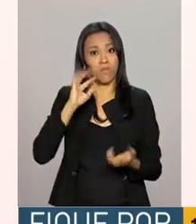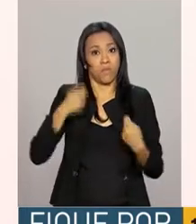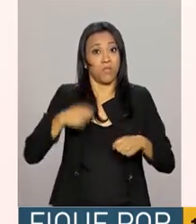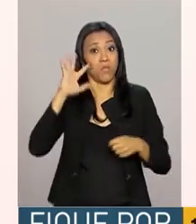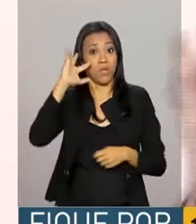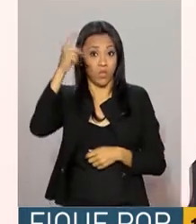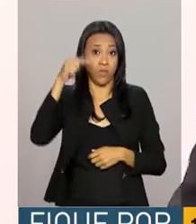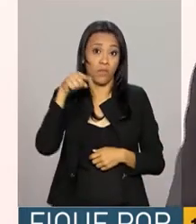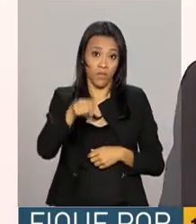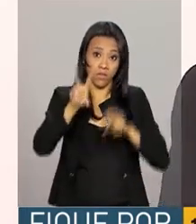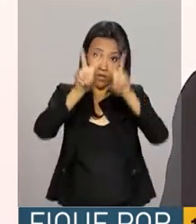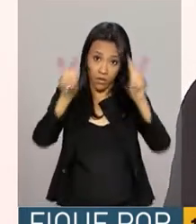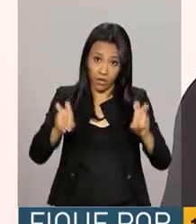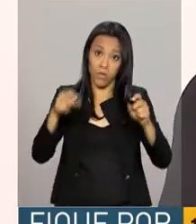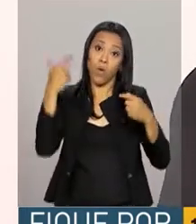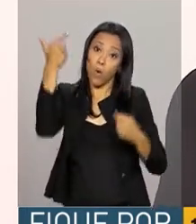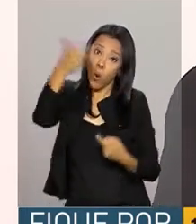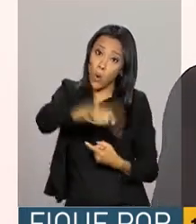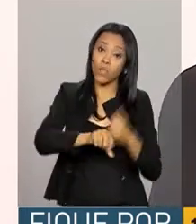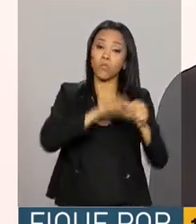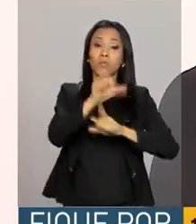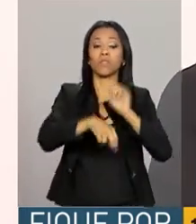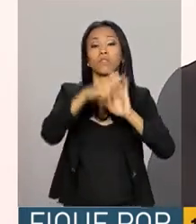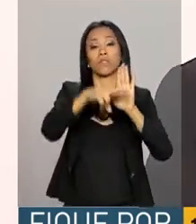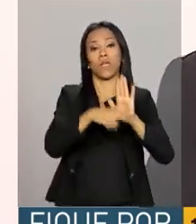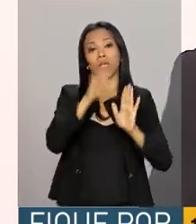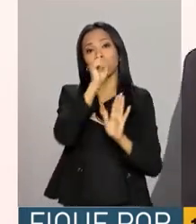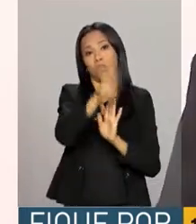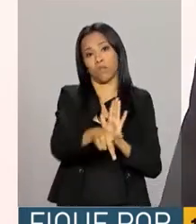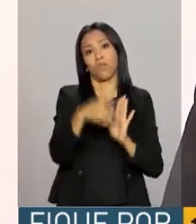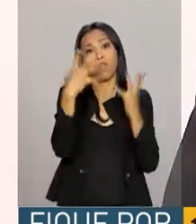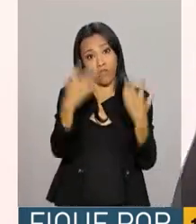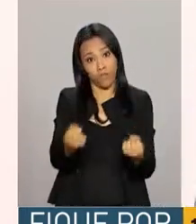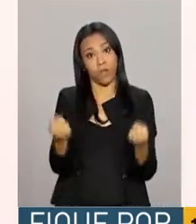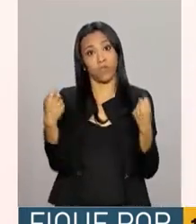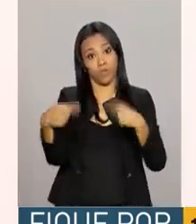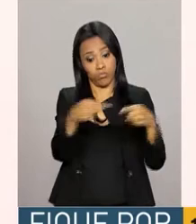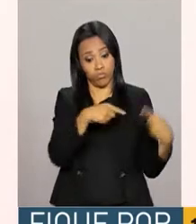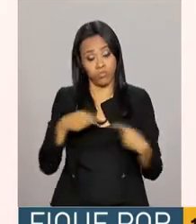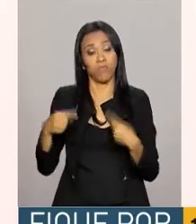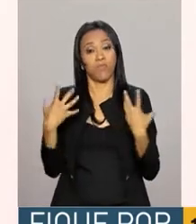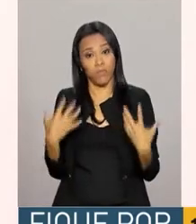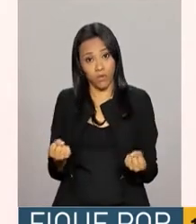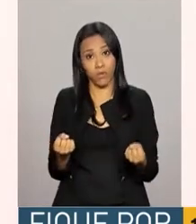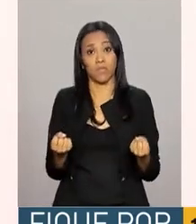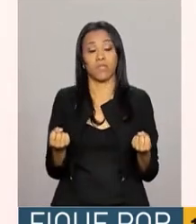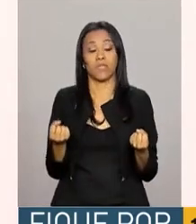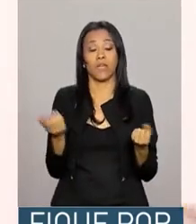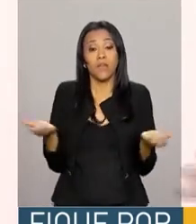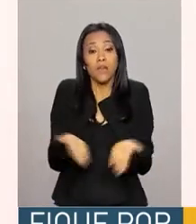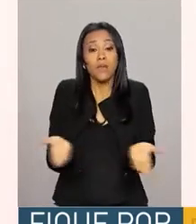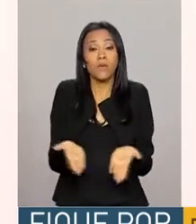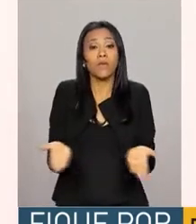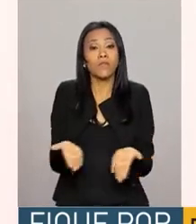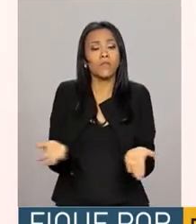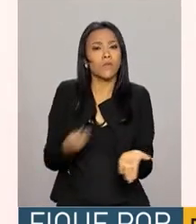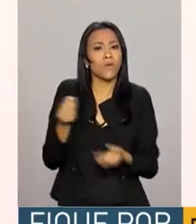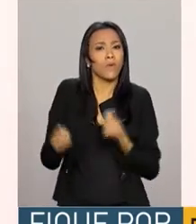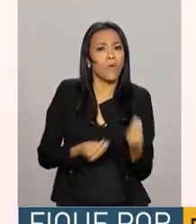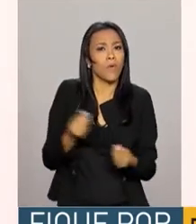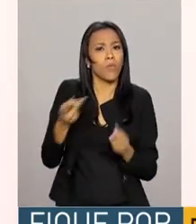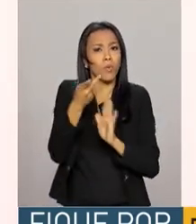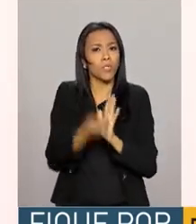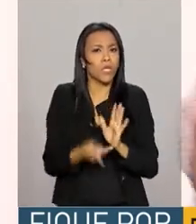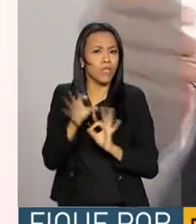de igual maneira a reforma previdenciária nós vamos tratar dela nós vamos adiante e hoje já em face de como ficou o